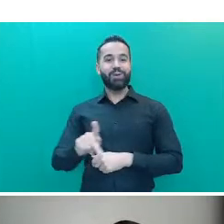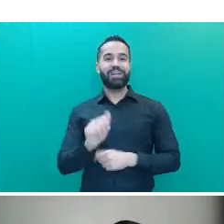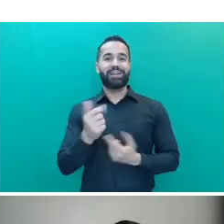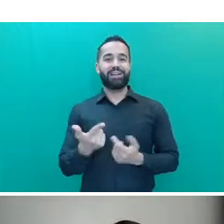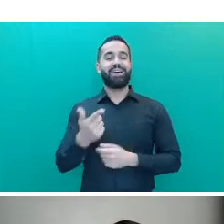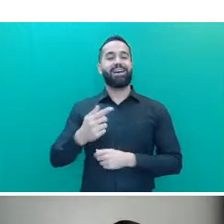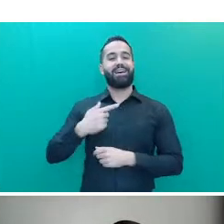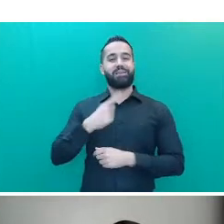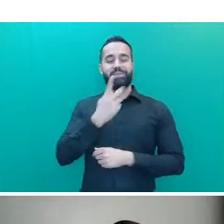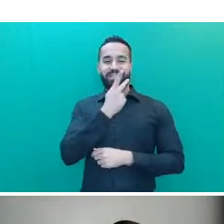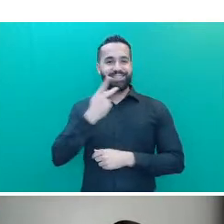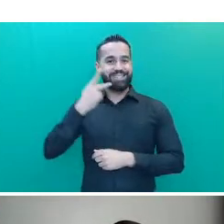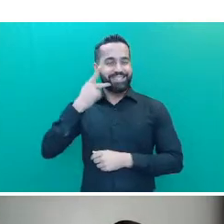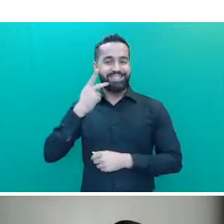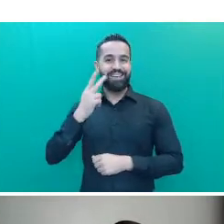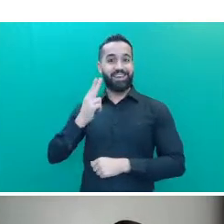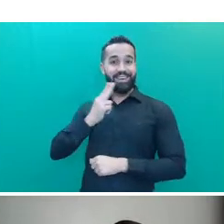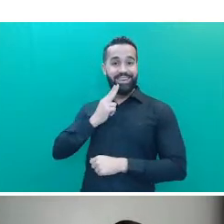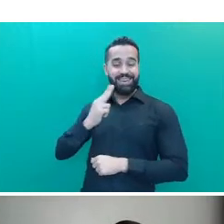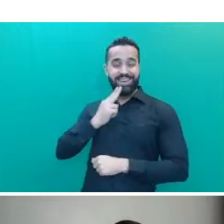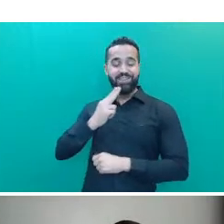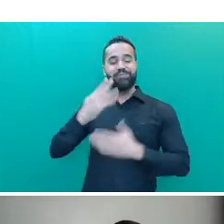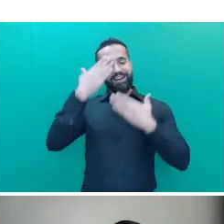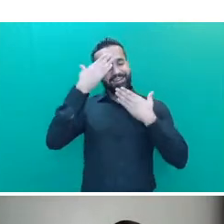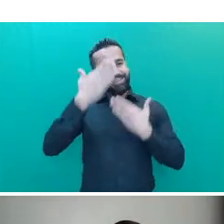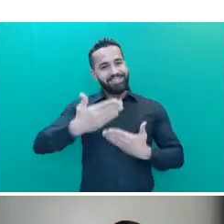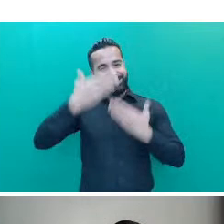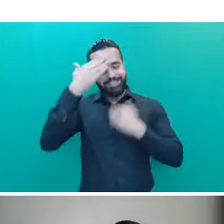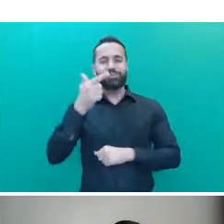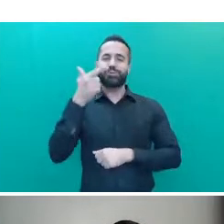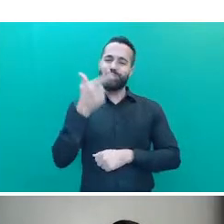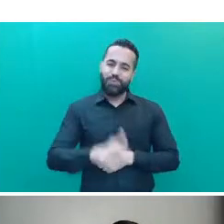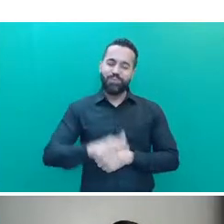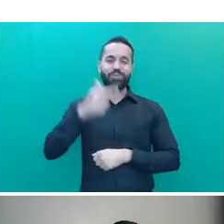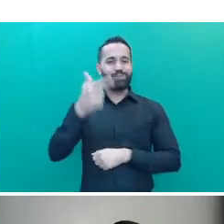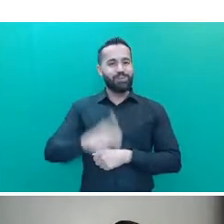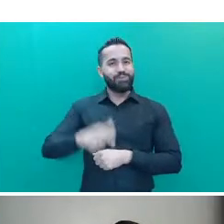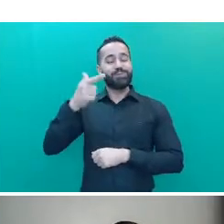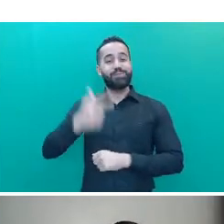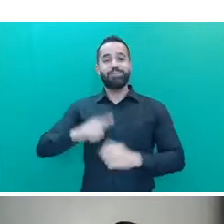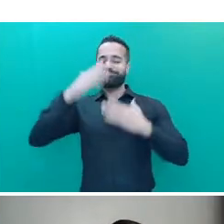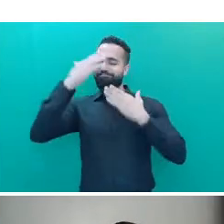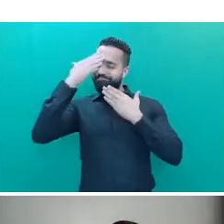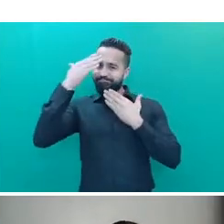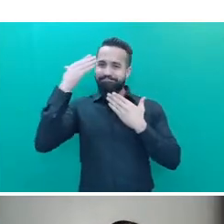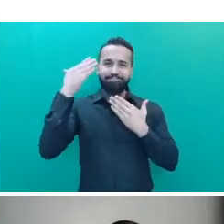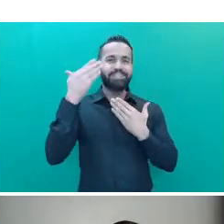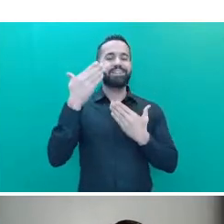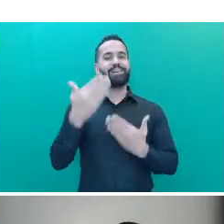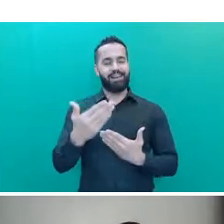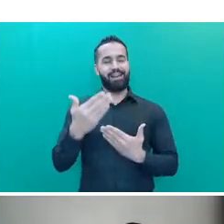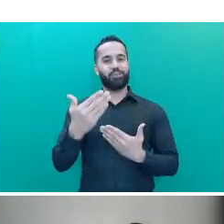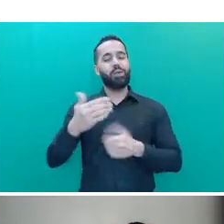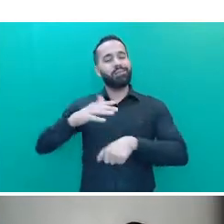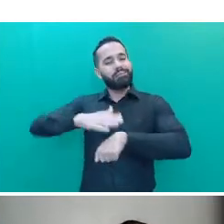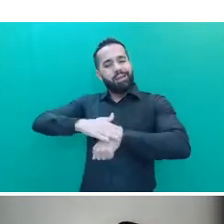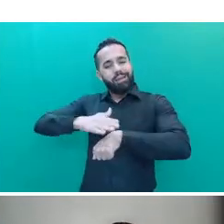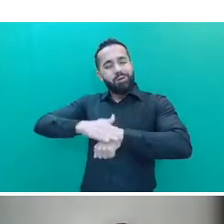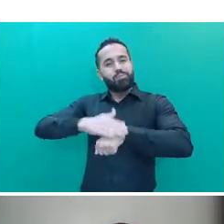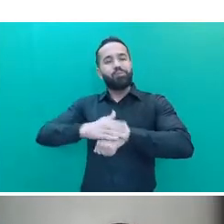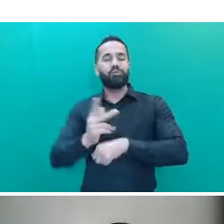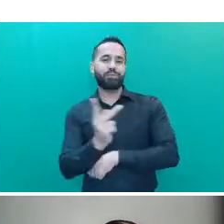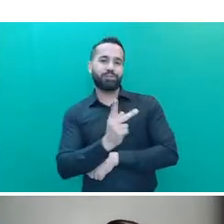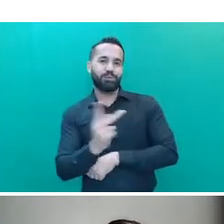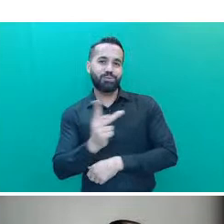professora Nazir, já falei um monte de vezes, mas falo mais uma vez, muito obrigada pela disposição do tempo de vocês.